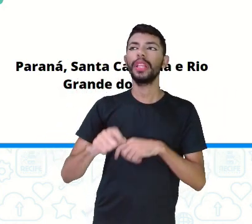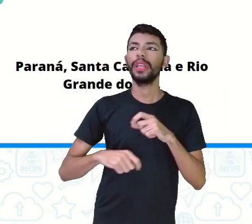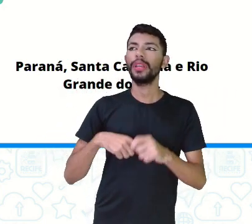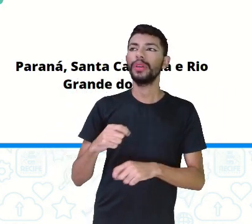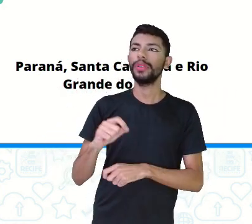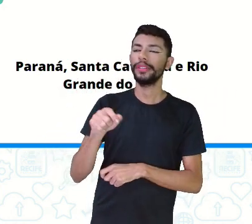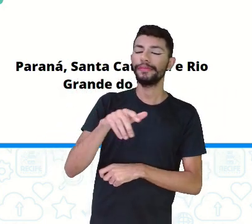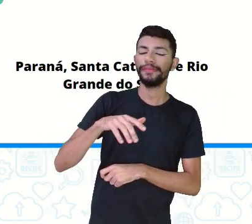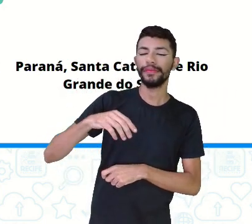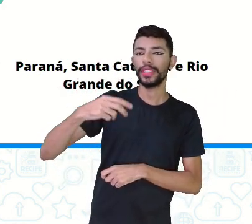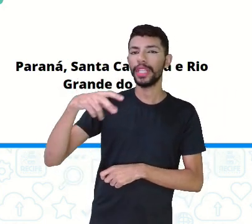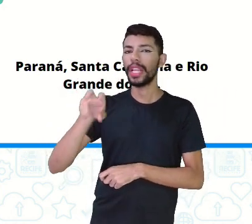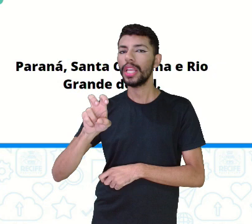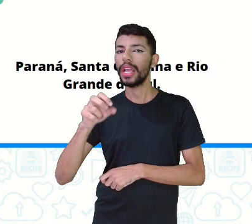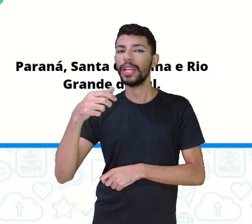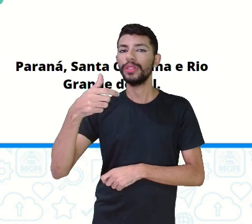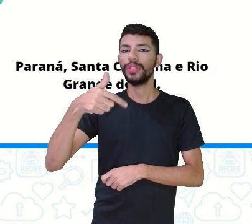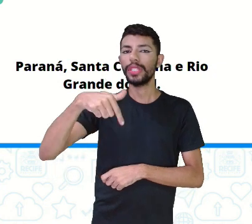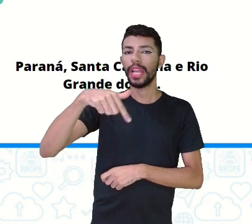de aproximadamente